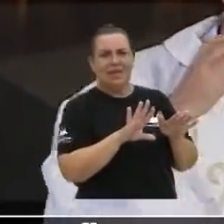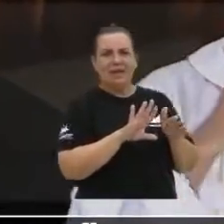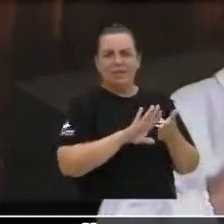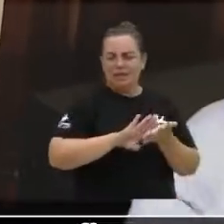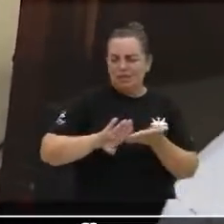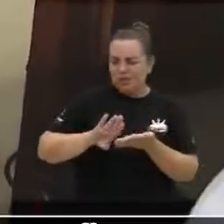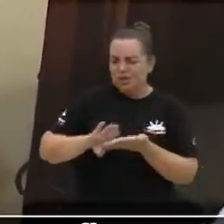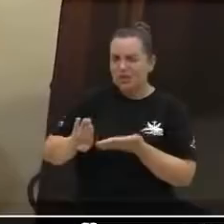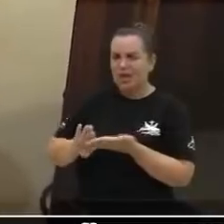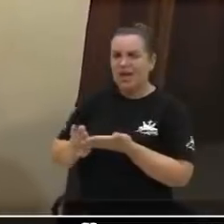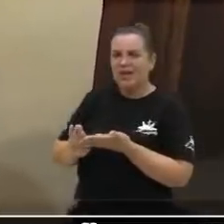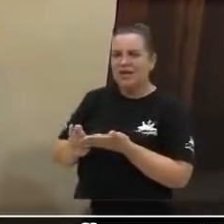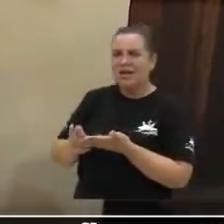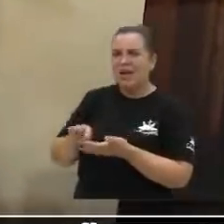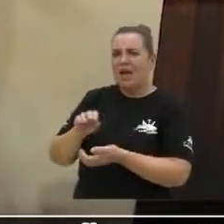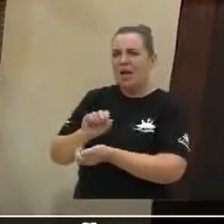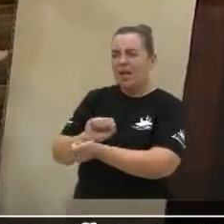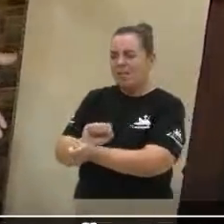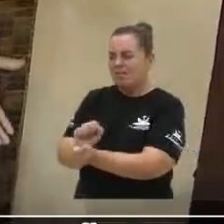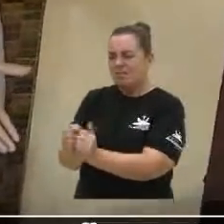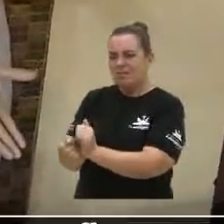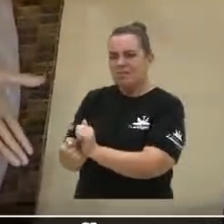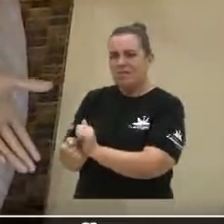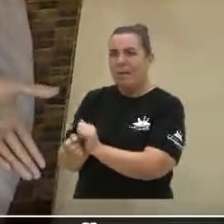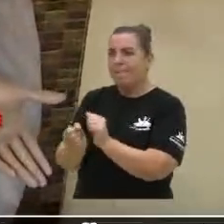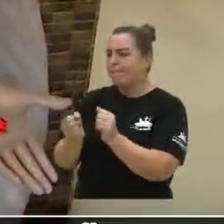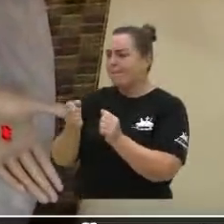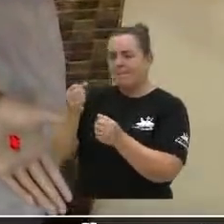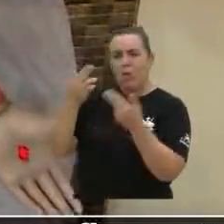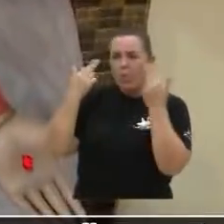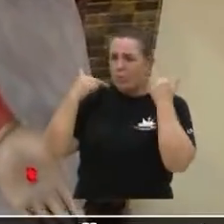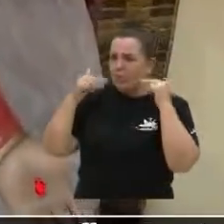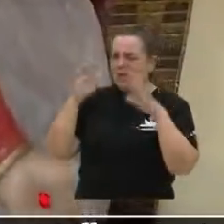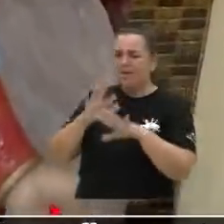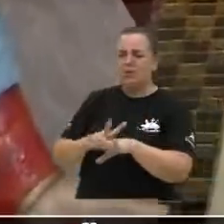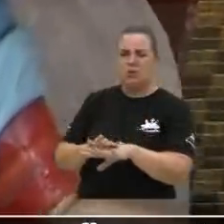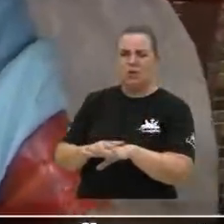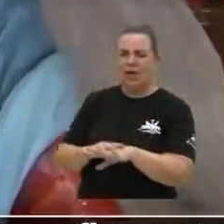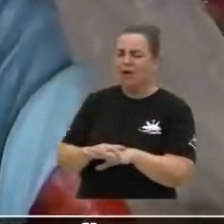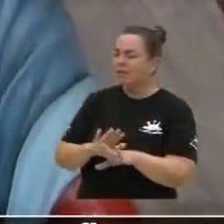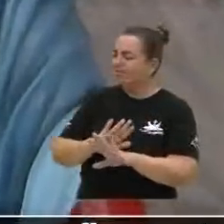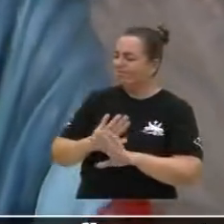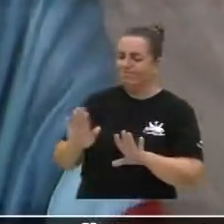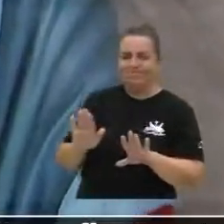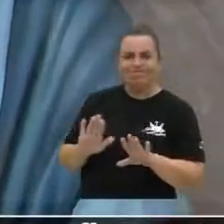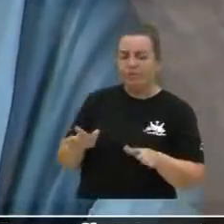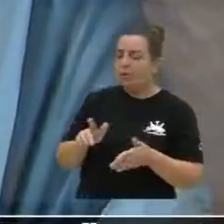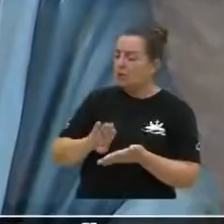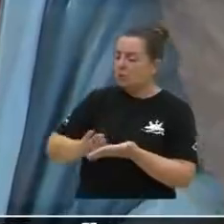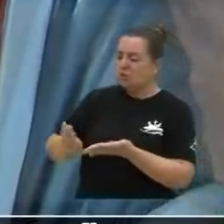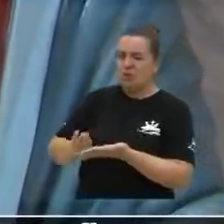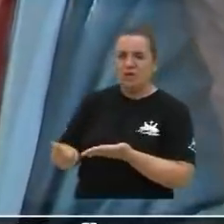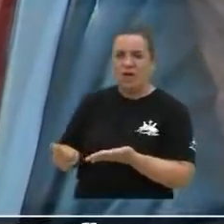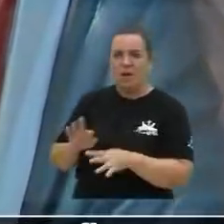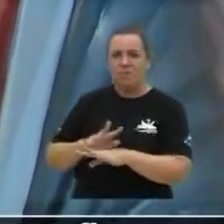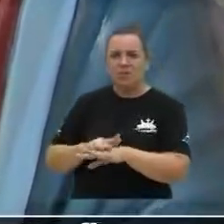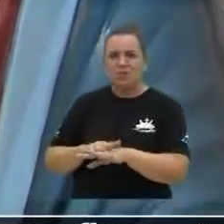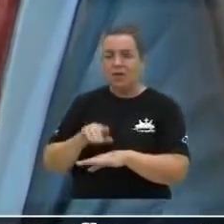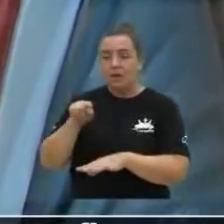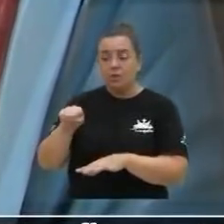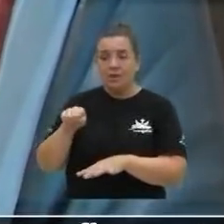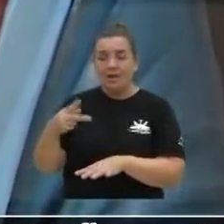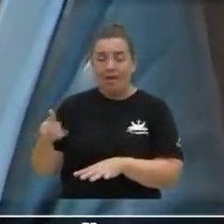ovelha prisioneira, toda ovelha machucada. E isso do ponto de